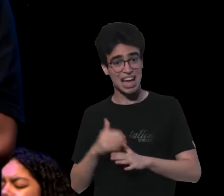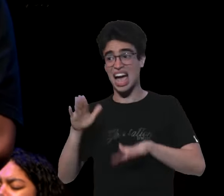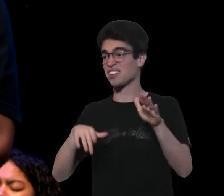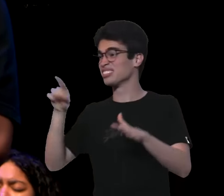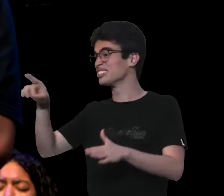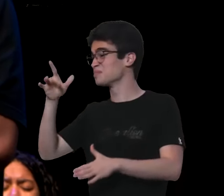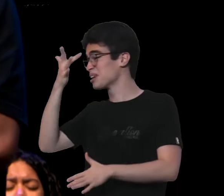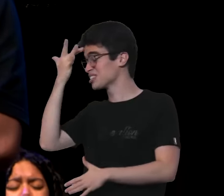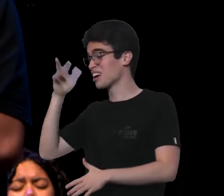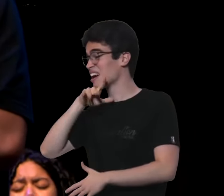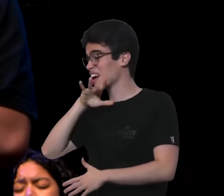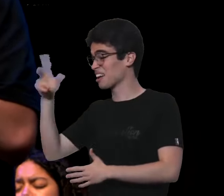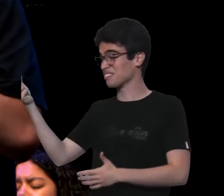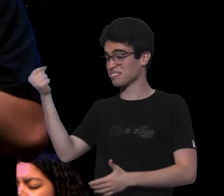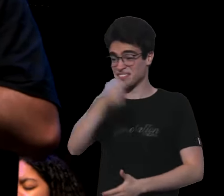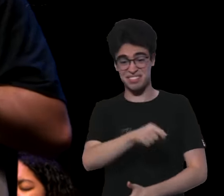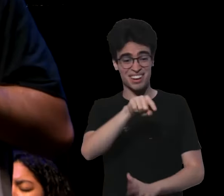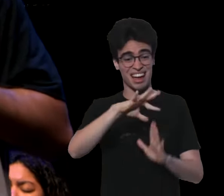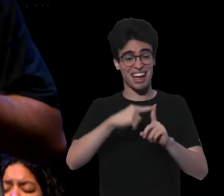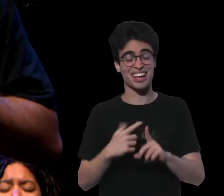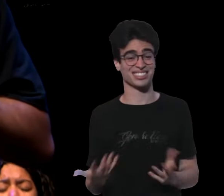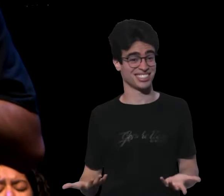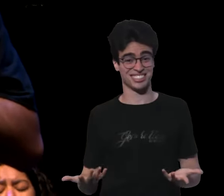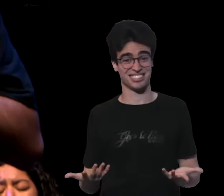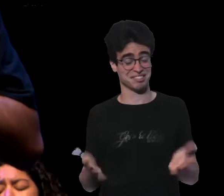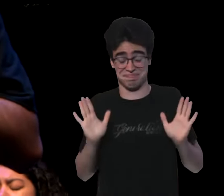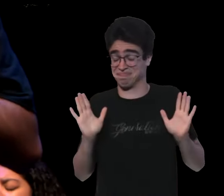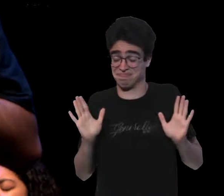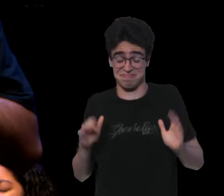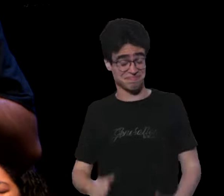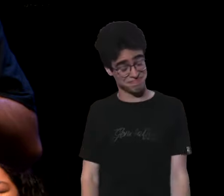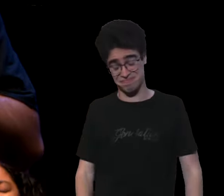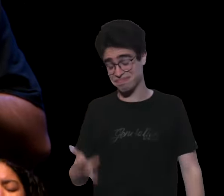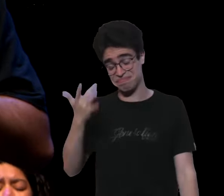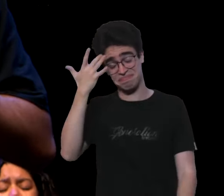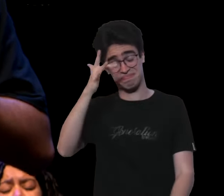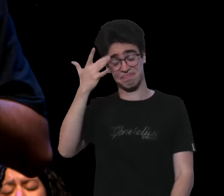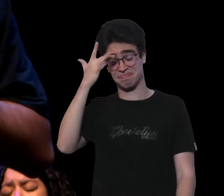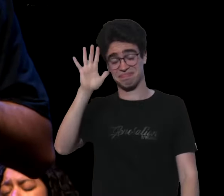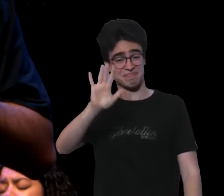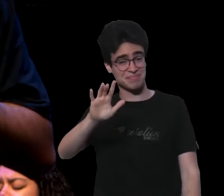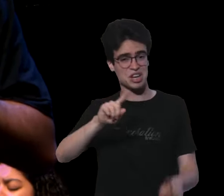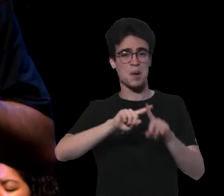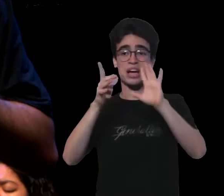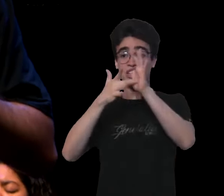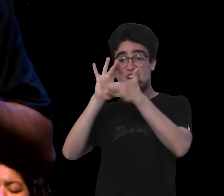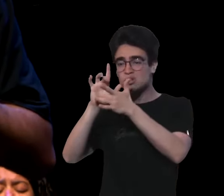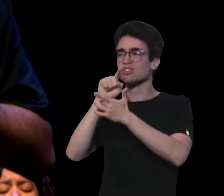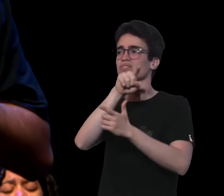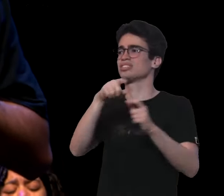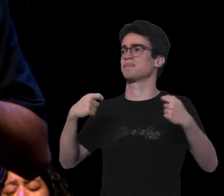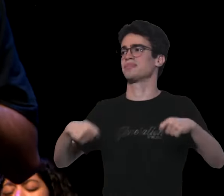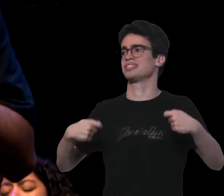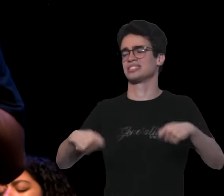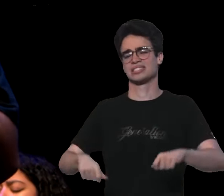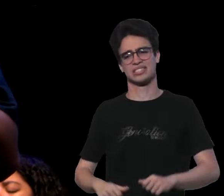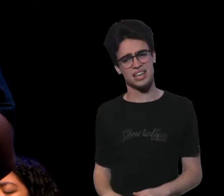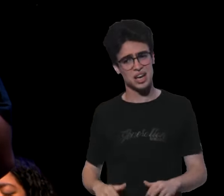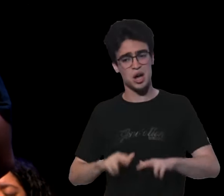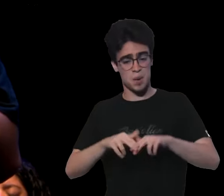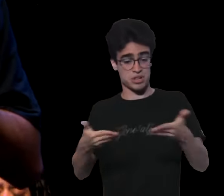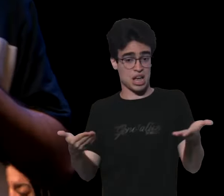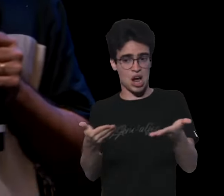igreja hoje. Cara, está pior que você e te trouxe para a igreja. Eu não sei, mas você precisa de Jesus e de pessoas. Por isso nós